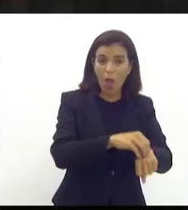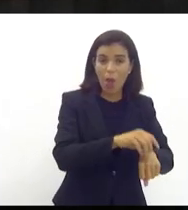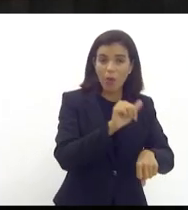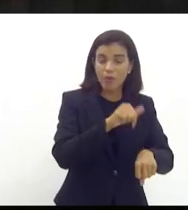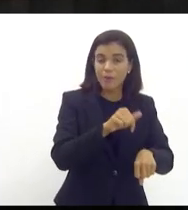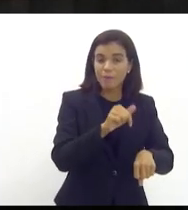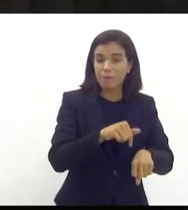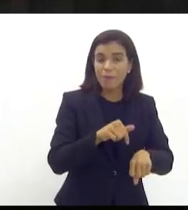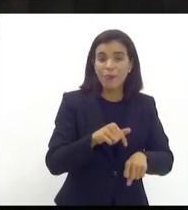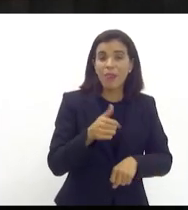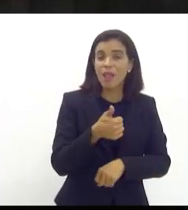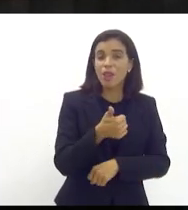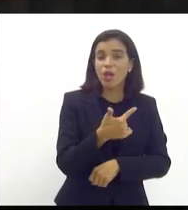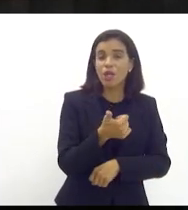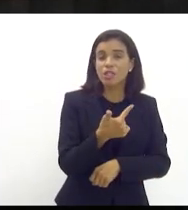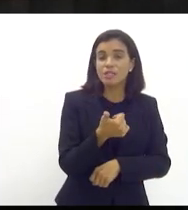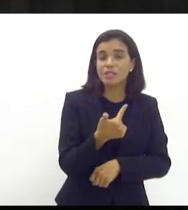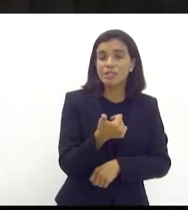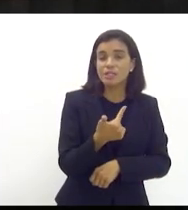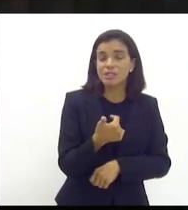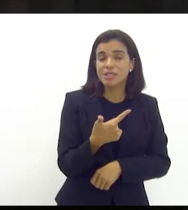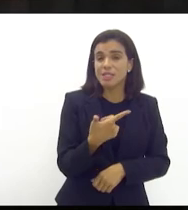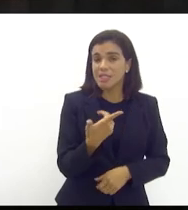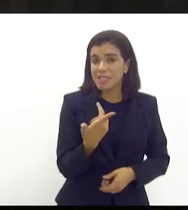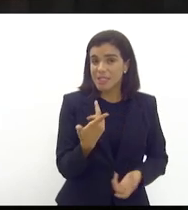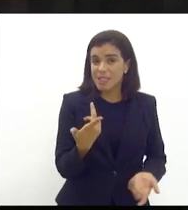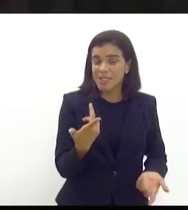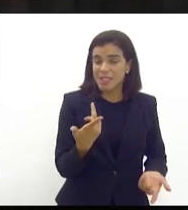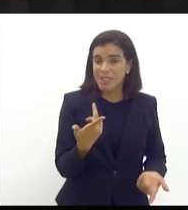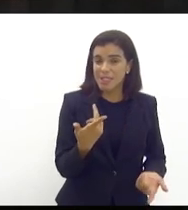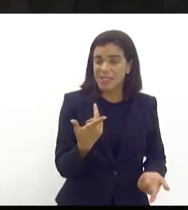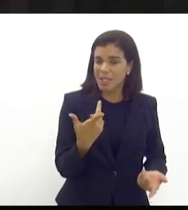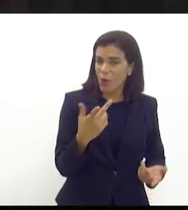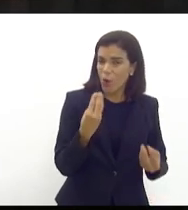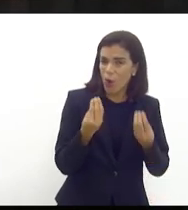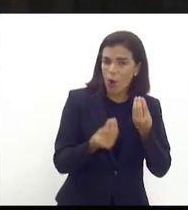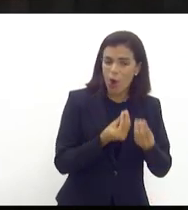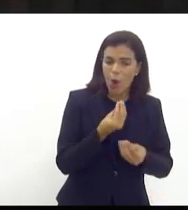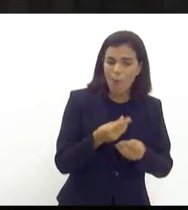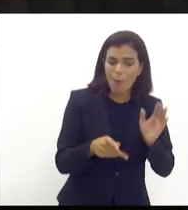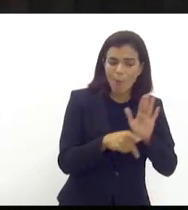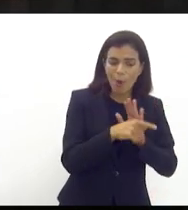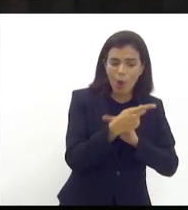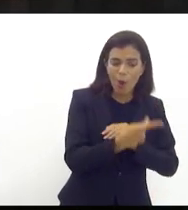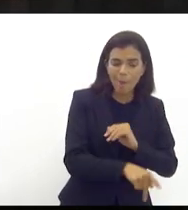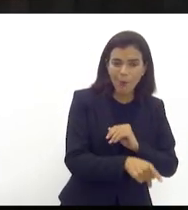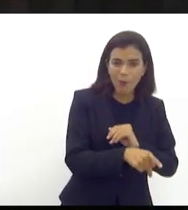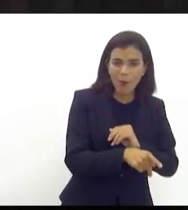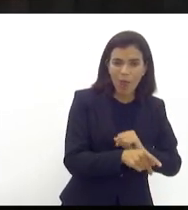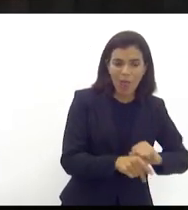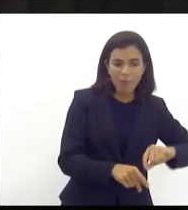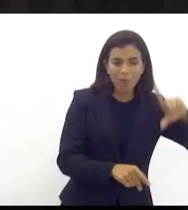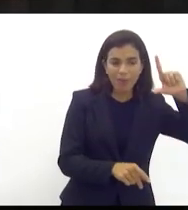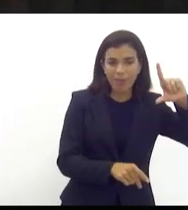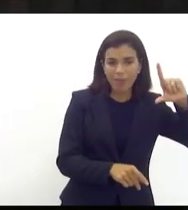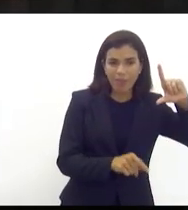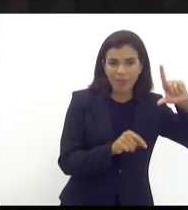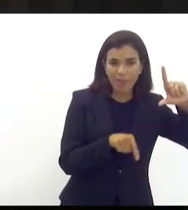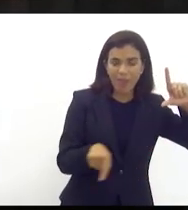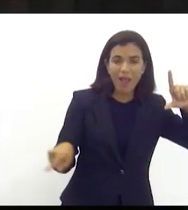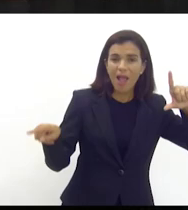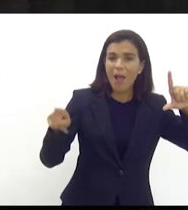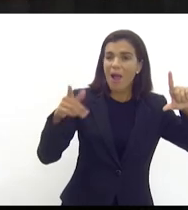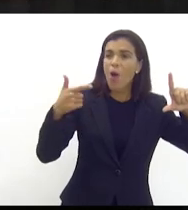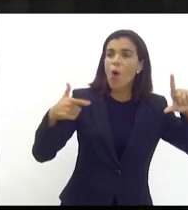a alíquota é 12. Como é que o interno pode competir com a alíquota de 20 quando aquele